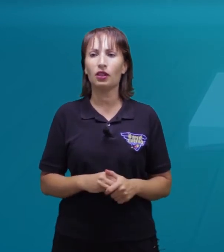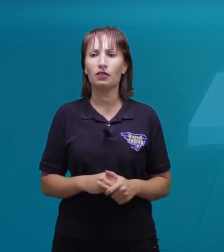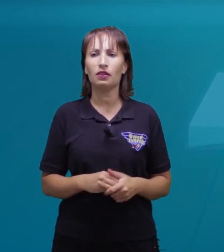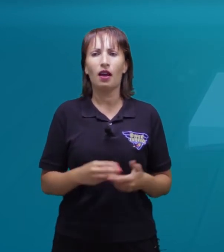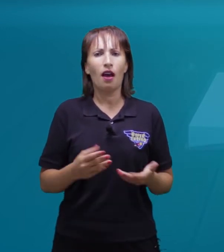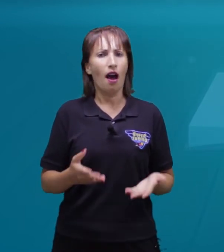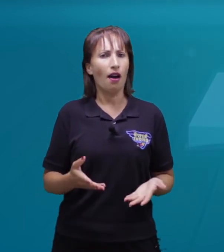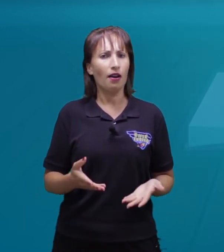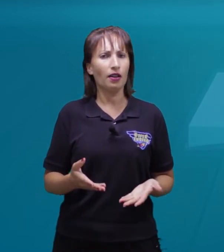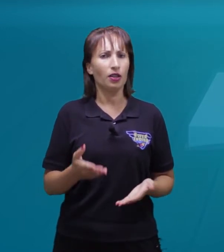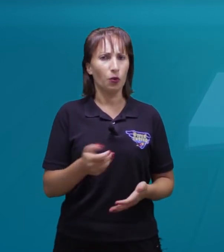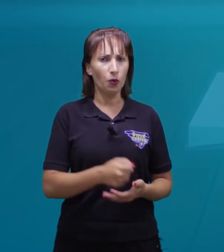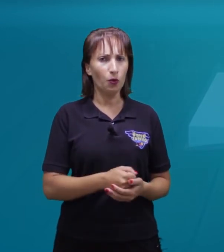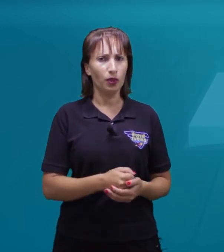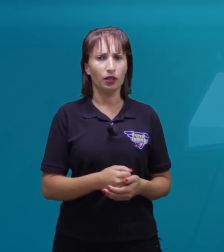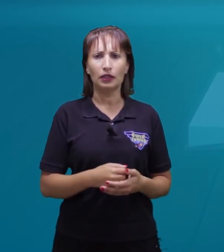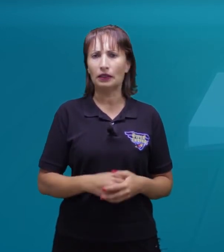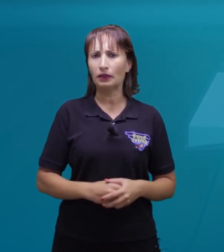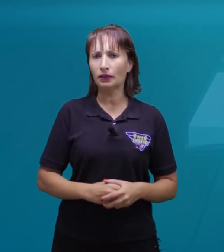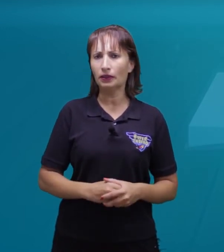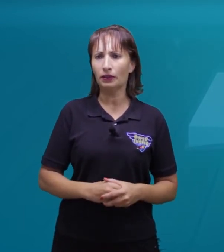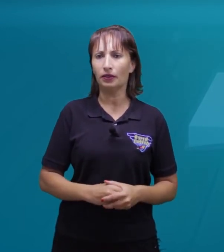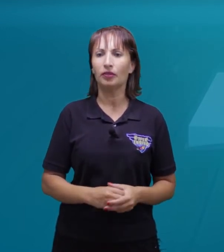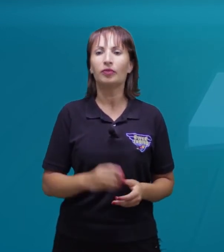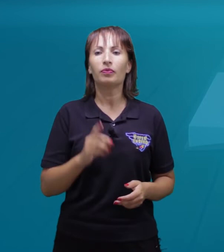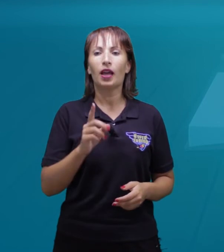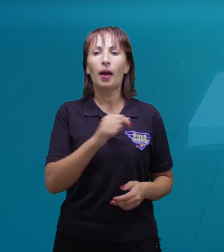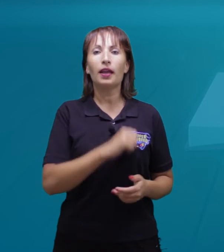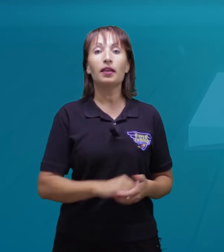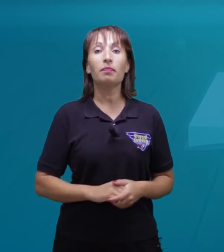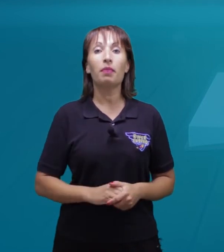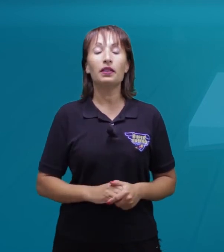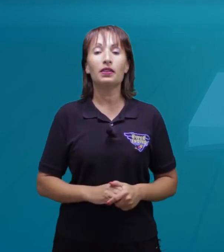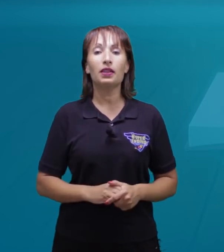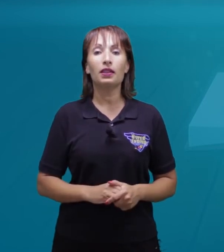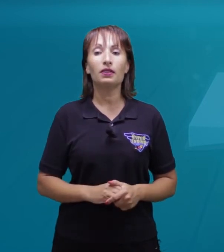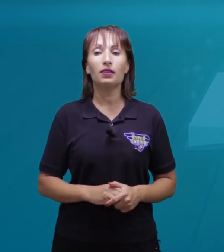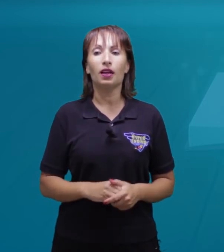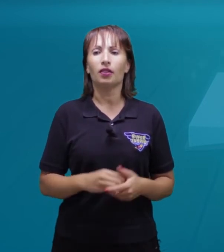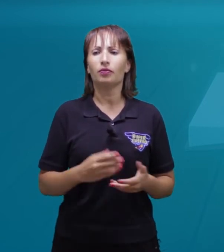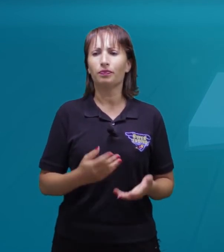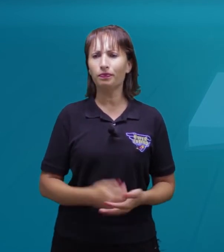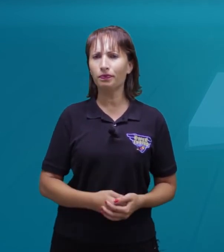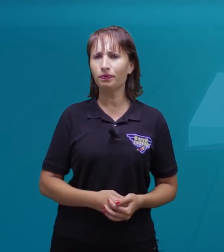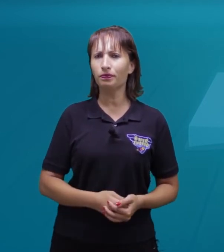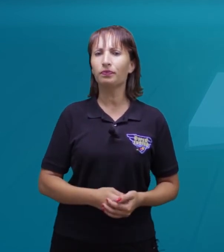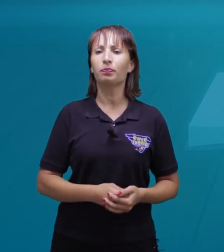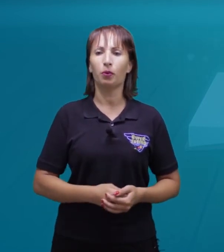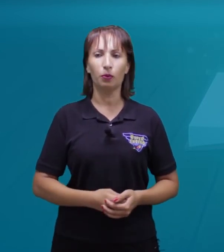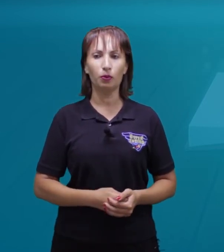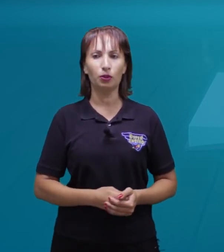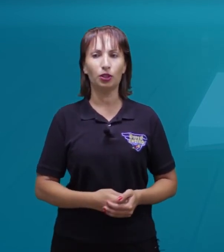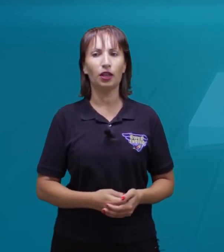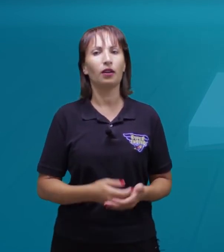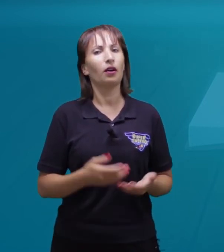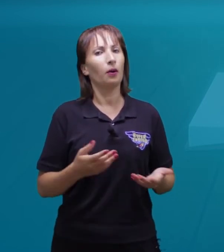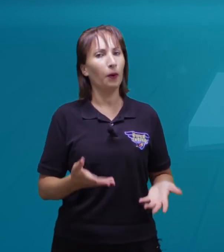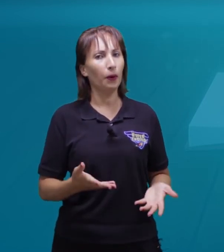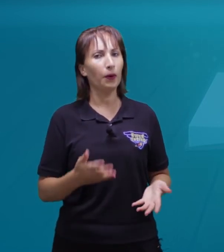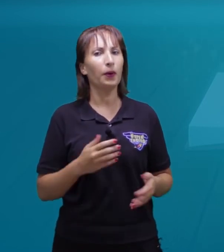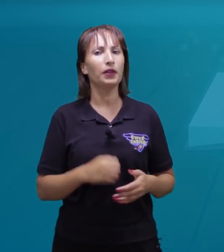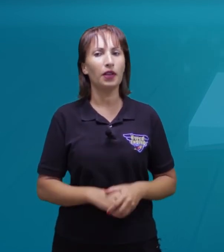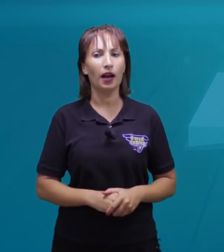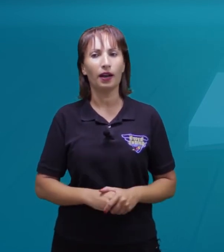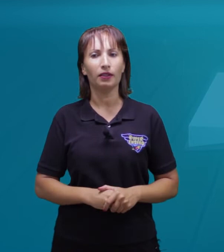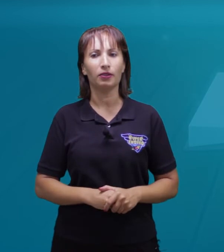pelas interjeições ai ui ui impaciência hum Poxa